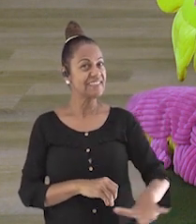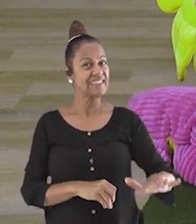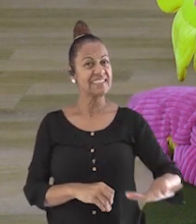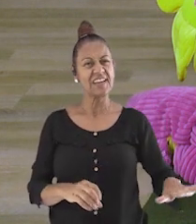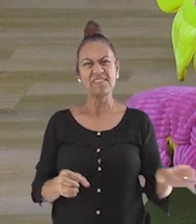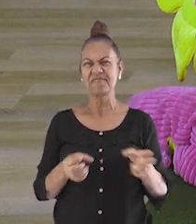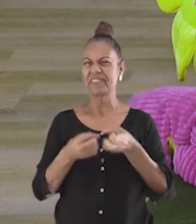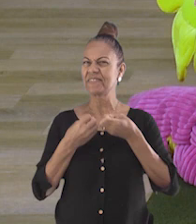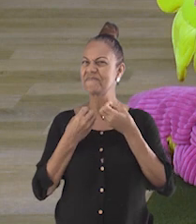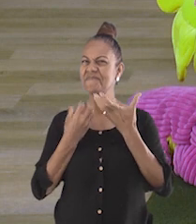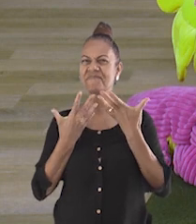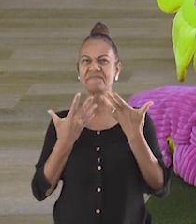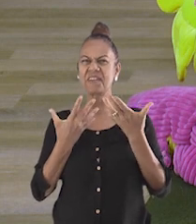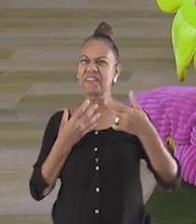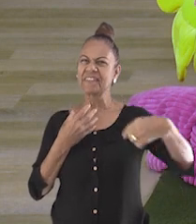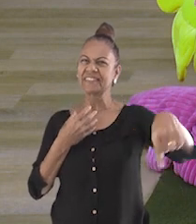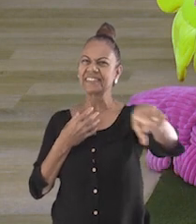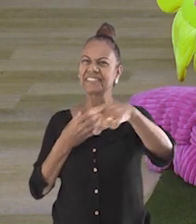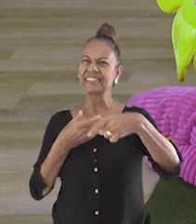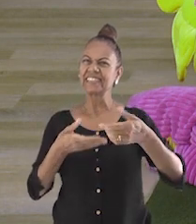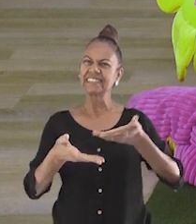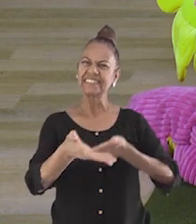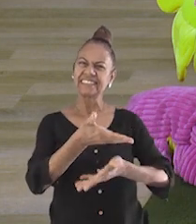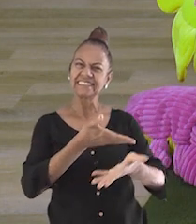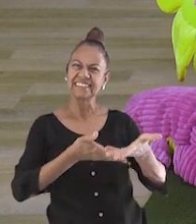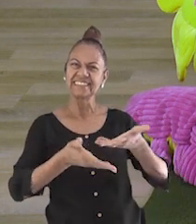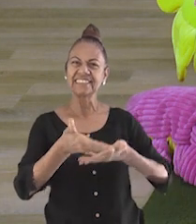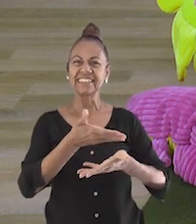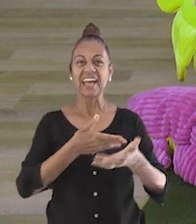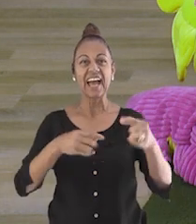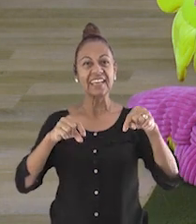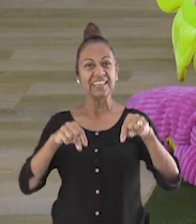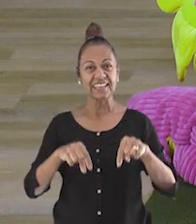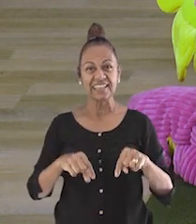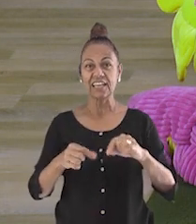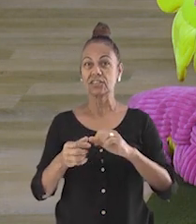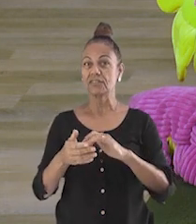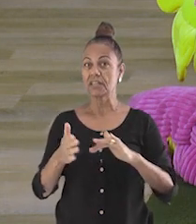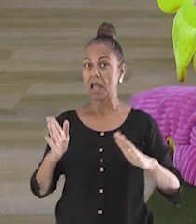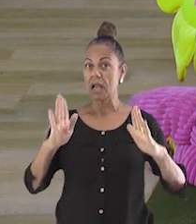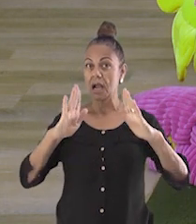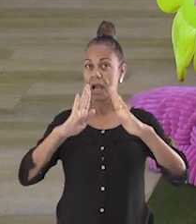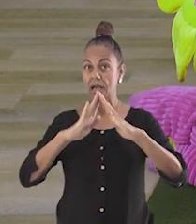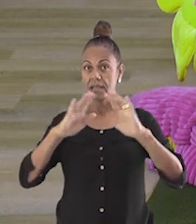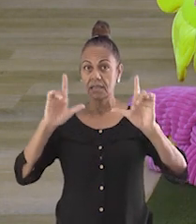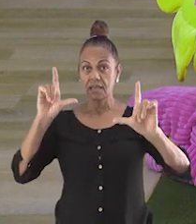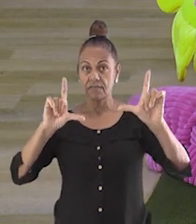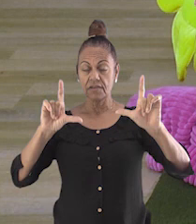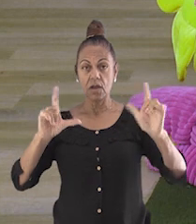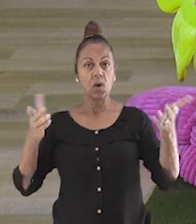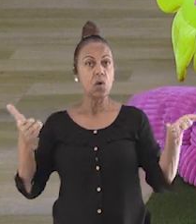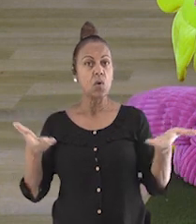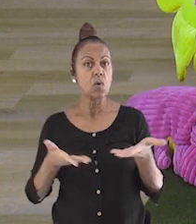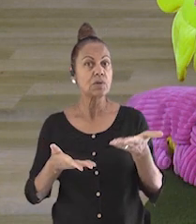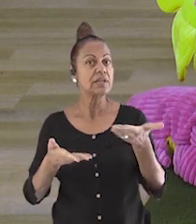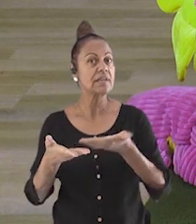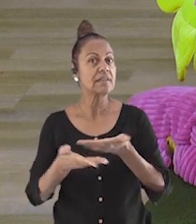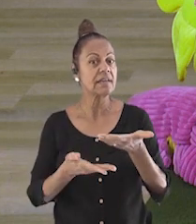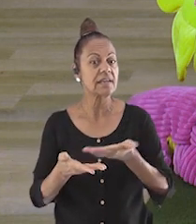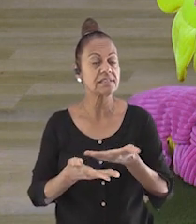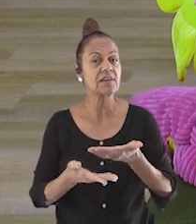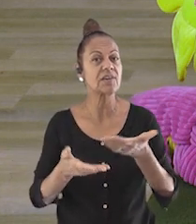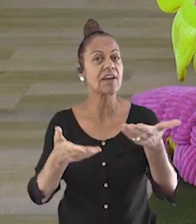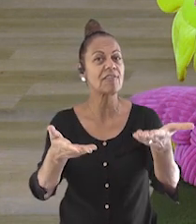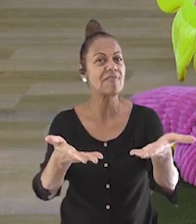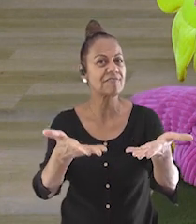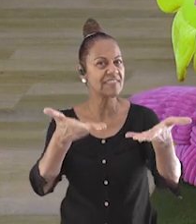Muito bom ter a sua companhia aqui no DV em Casa na TV. Hoje, nessa interação, eu